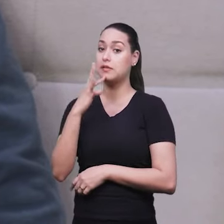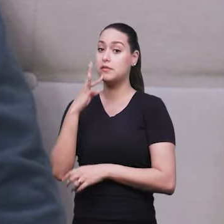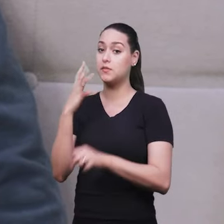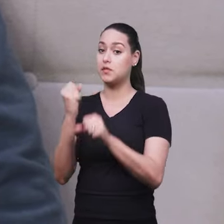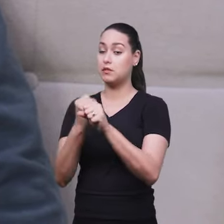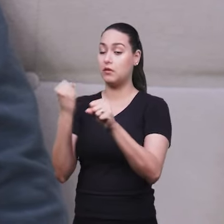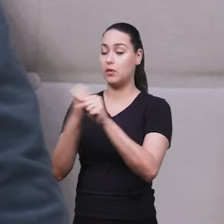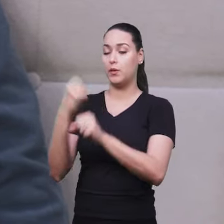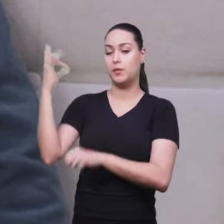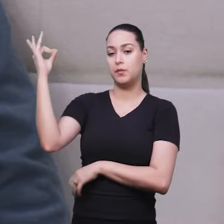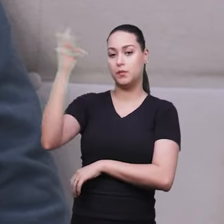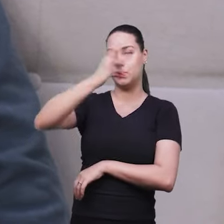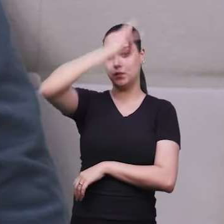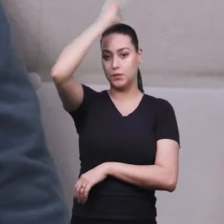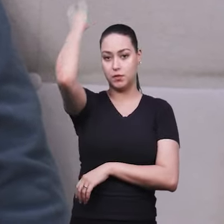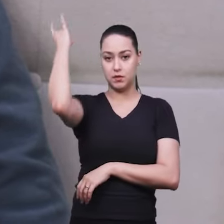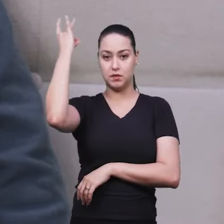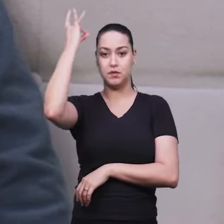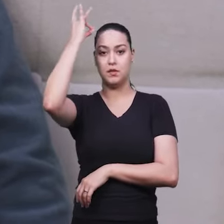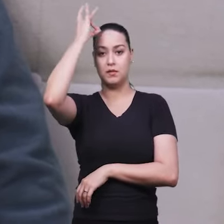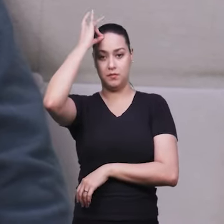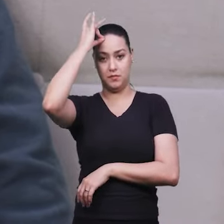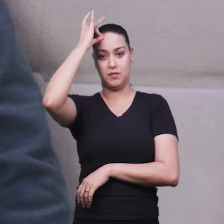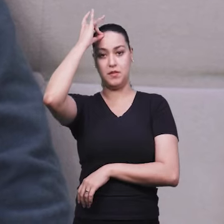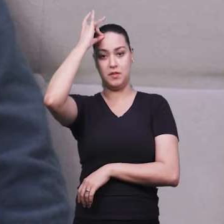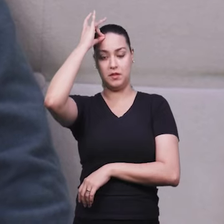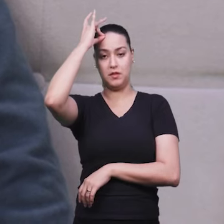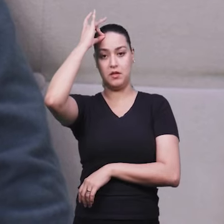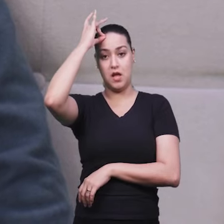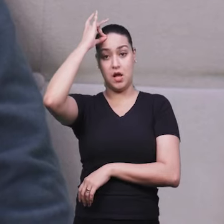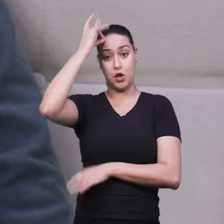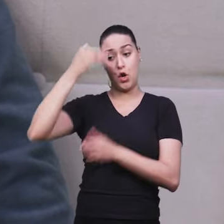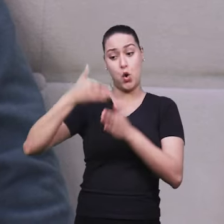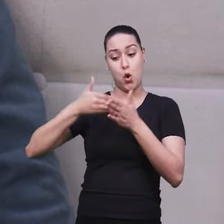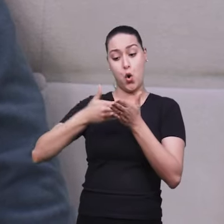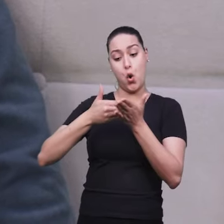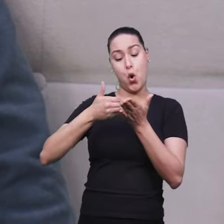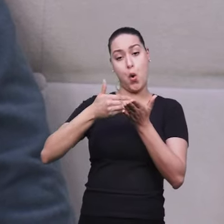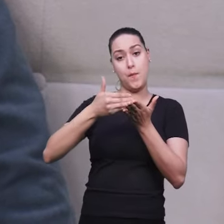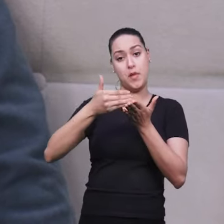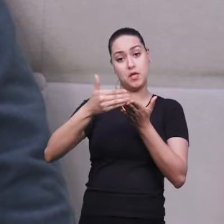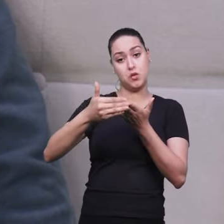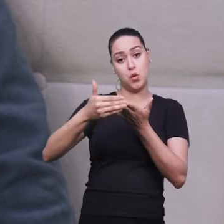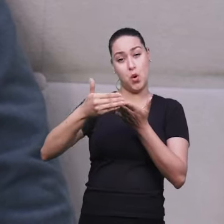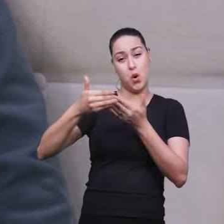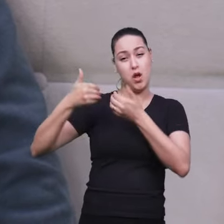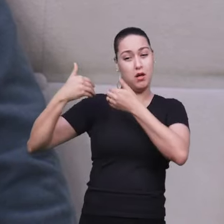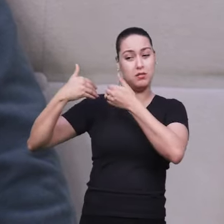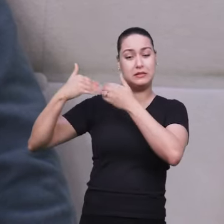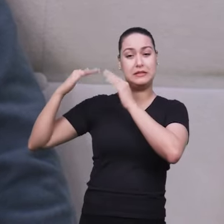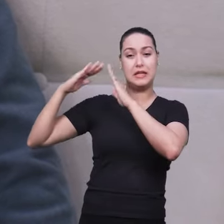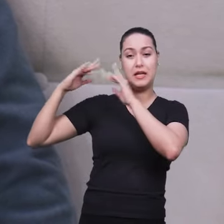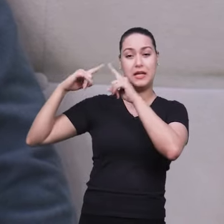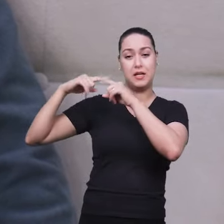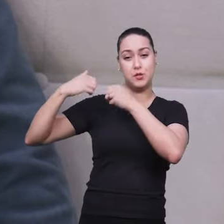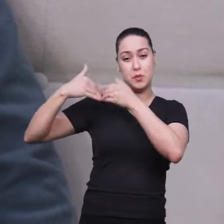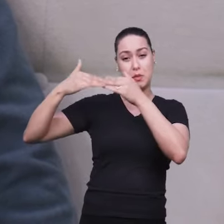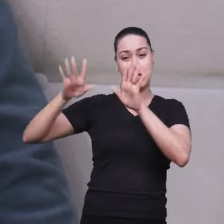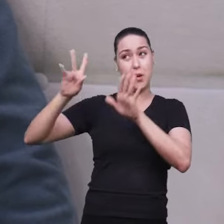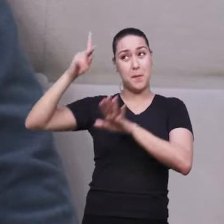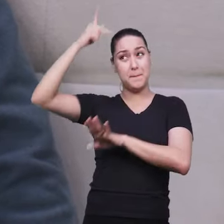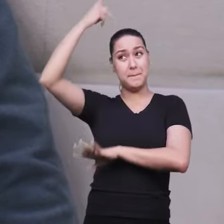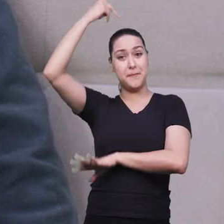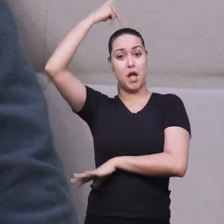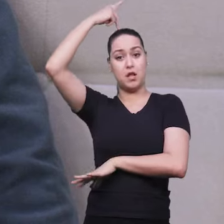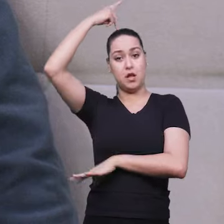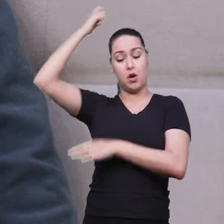conhecemos a obra do seu Espírito Santo iniciada no Pentecostes e que